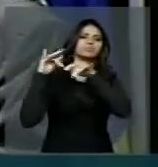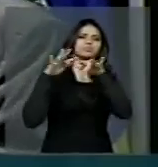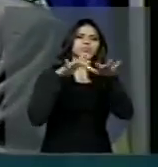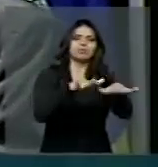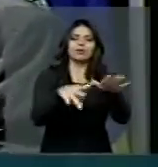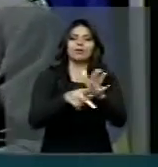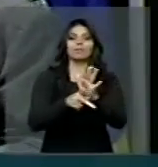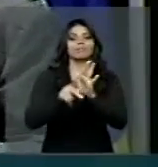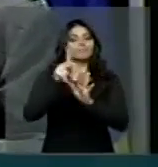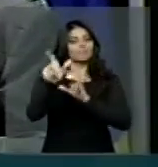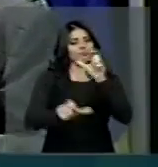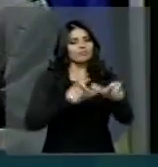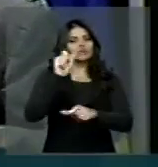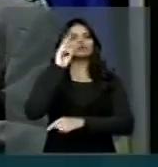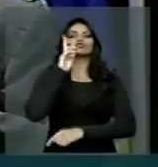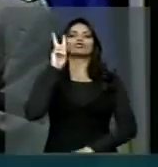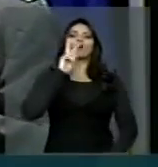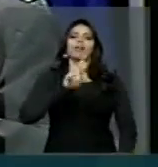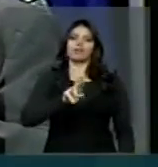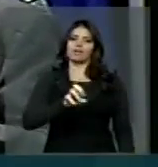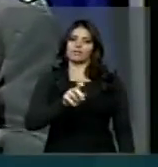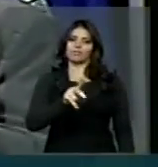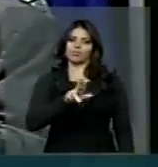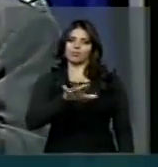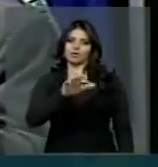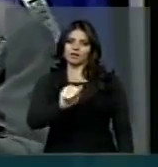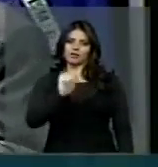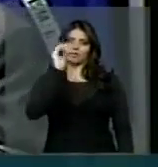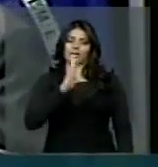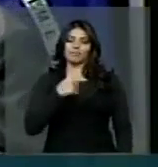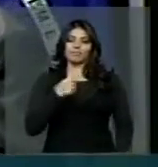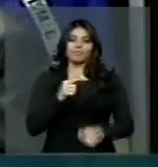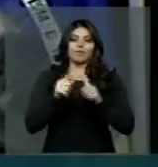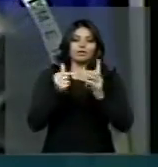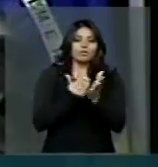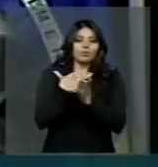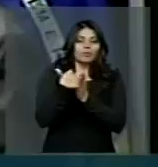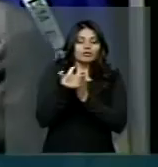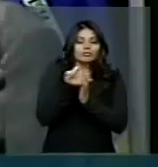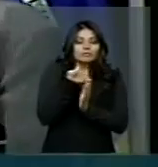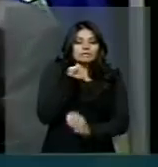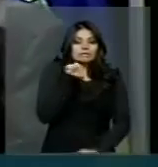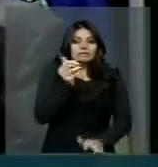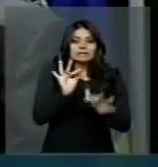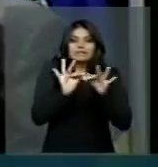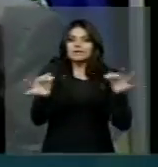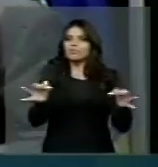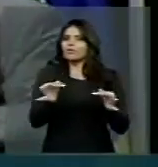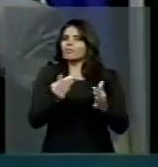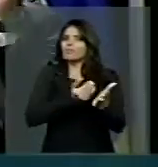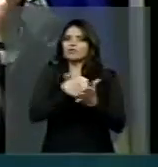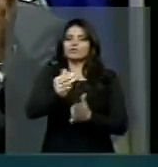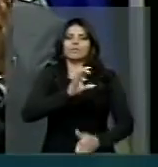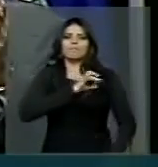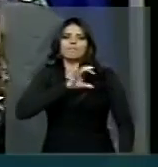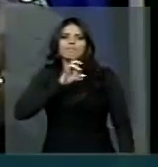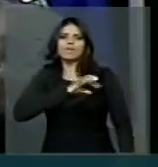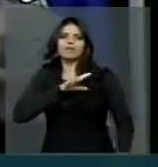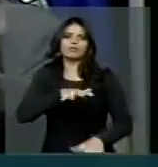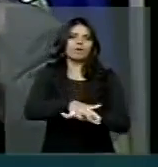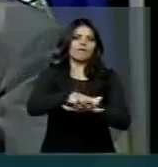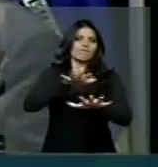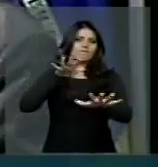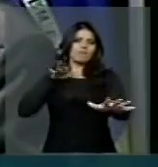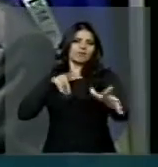republicana brasileira. Mas começou quase do nada, do medo, do afastamento,